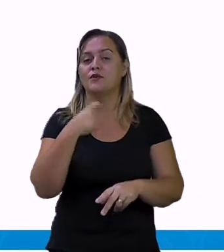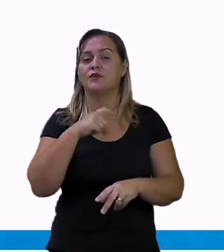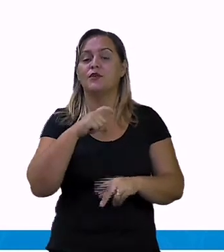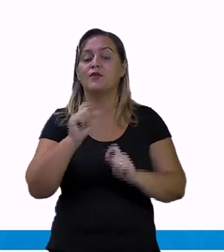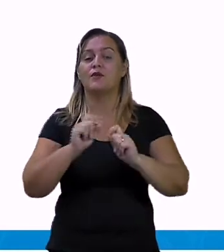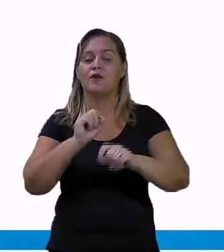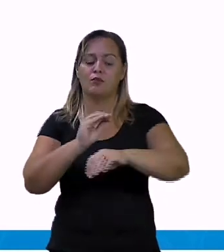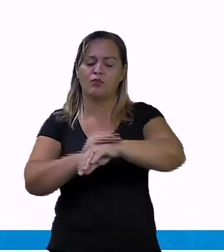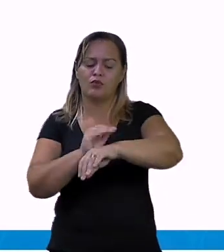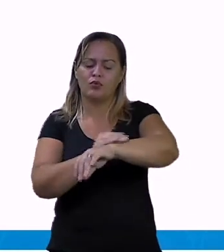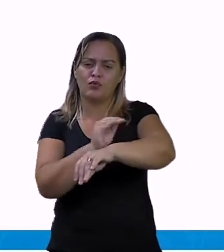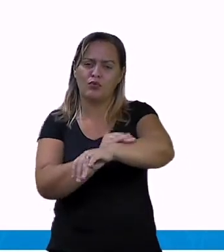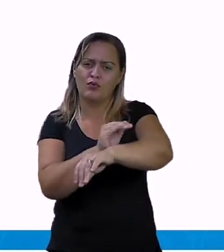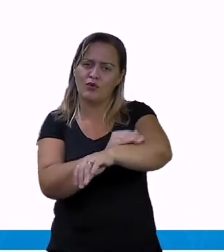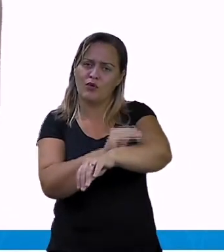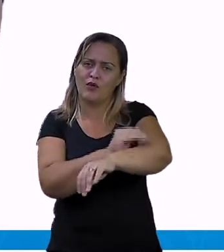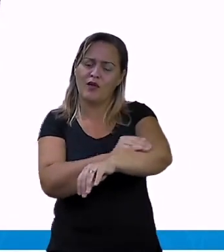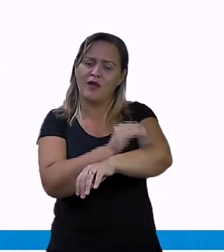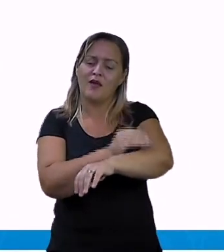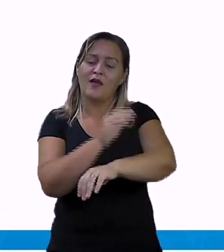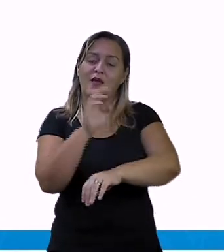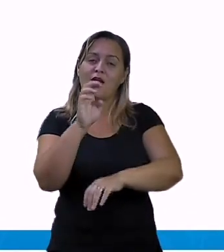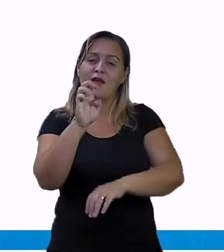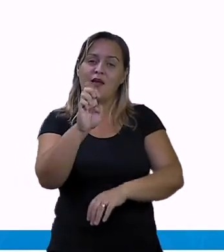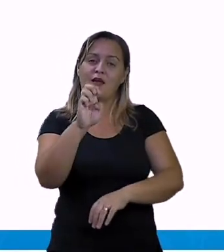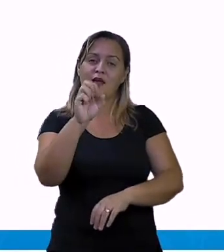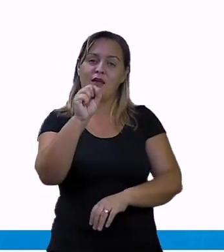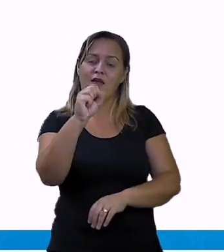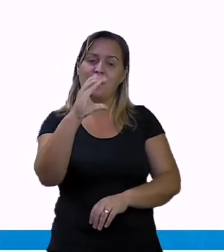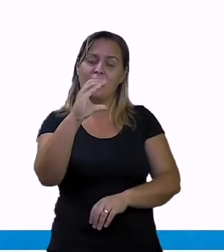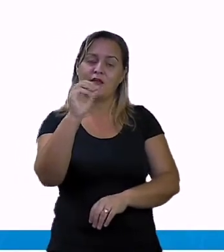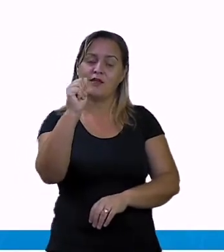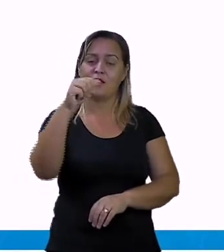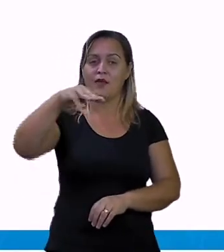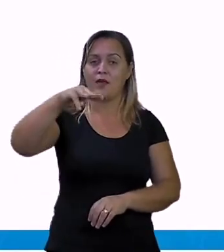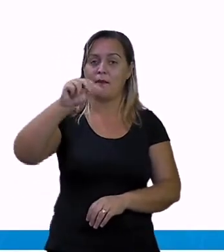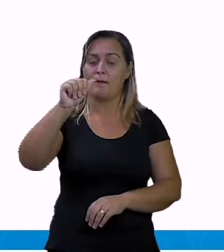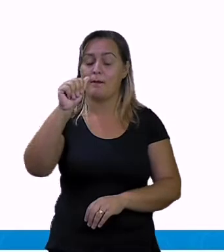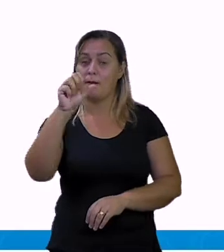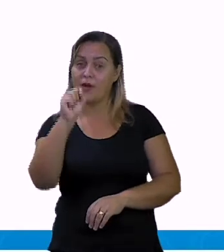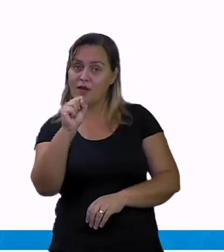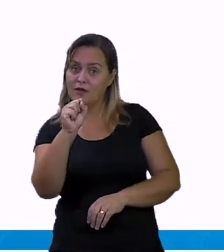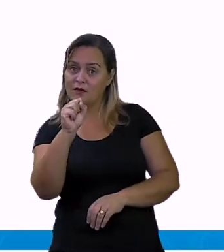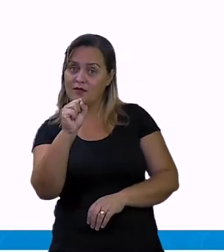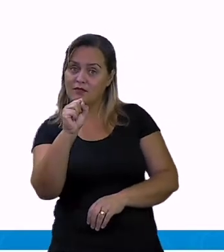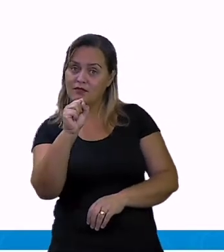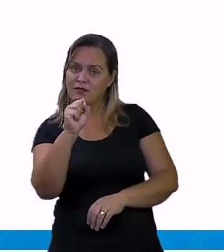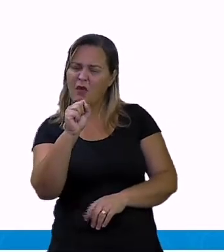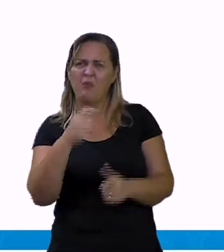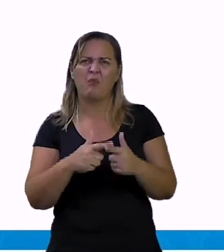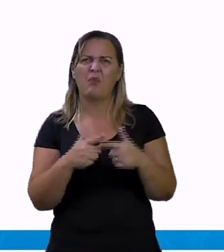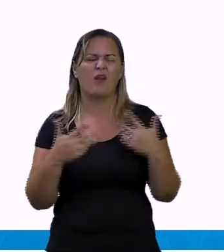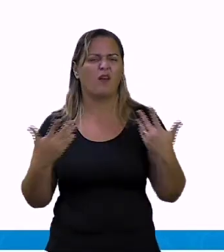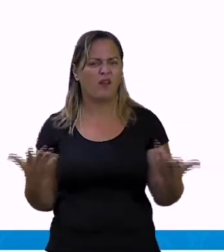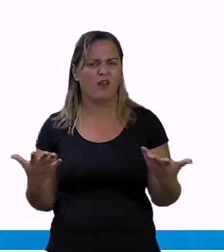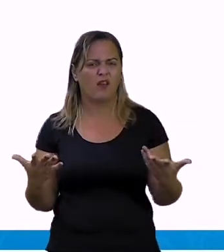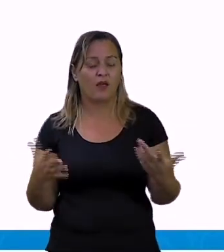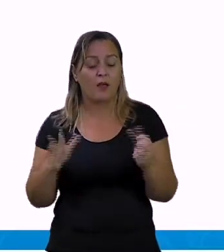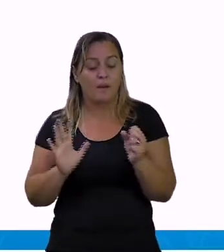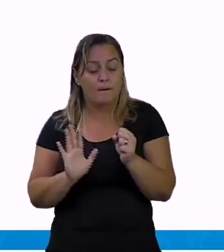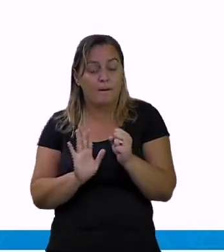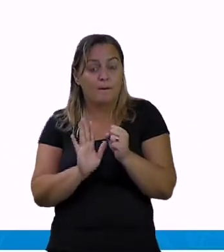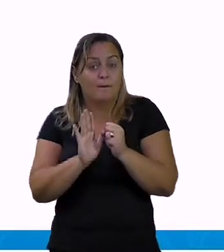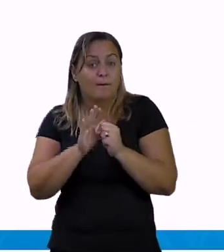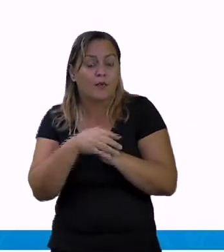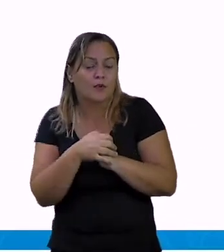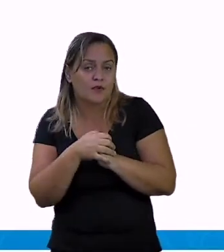Uma das funções das escamas é a proteção da pele. Os peixes se locomovem na água por